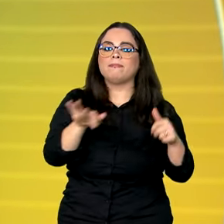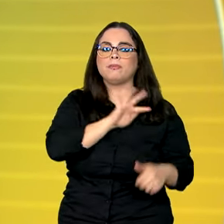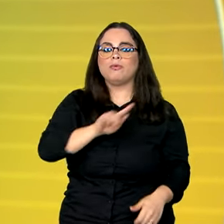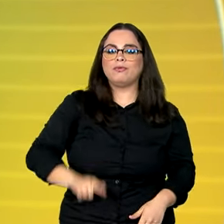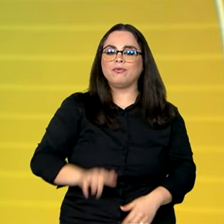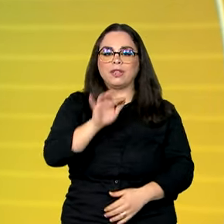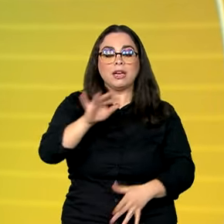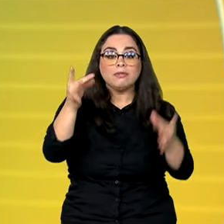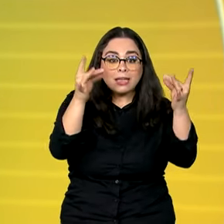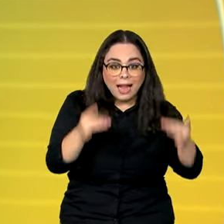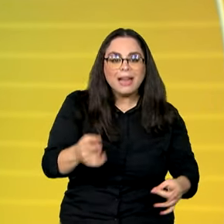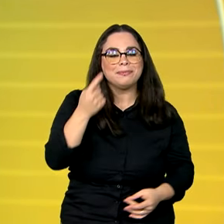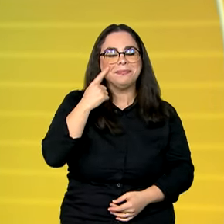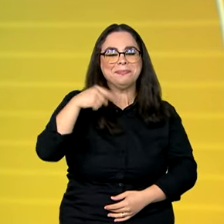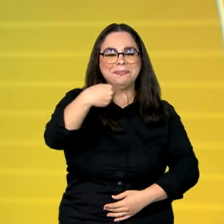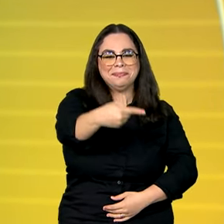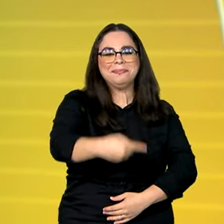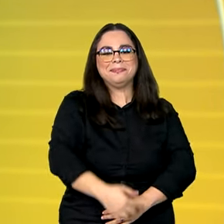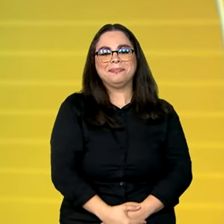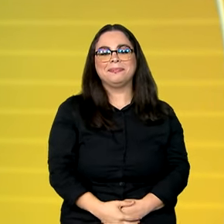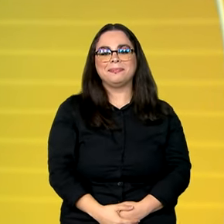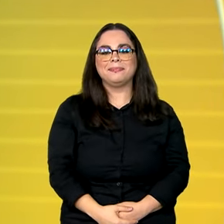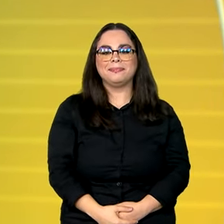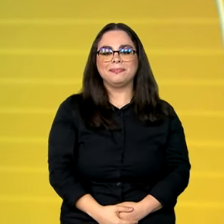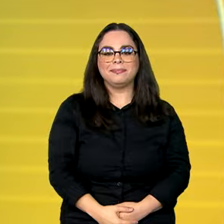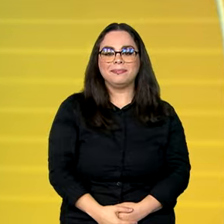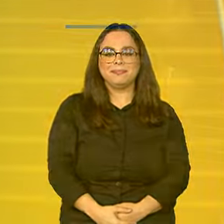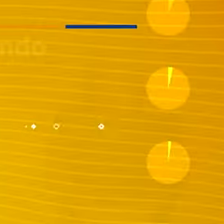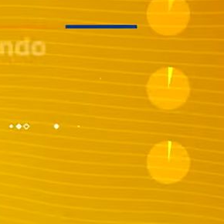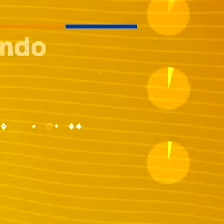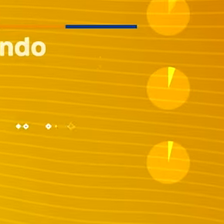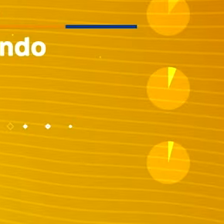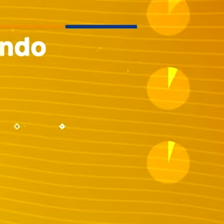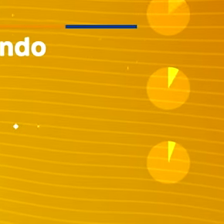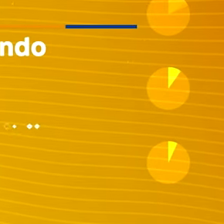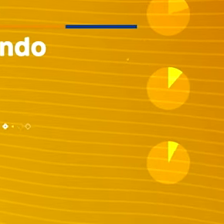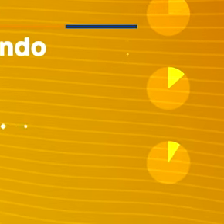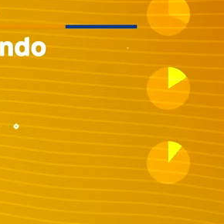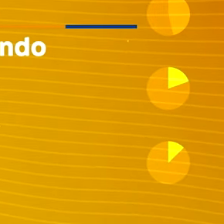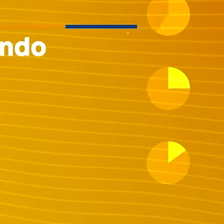federal. Os detalhes você confere já já.